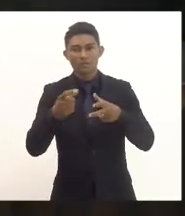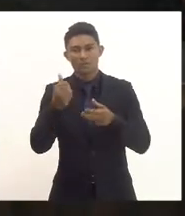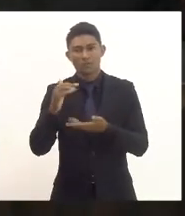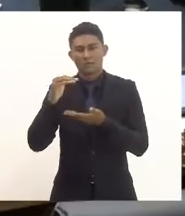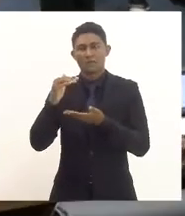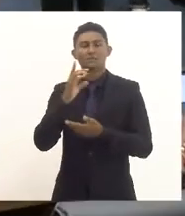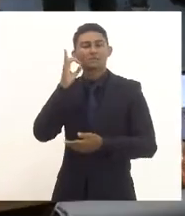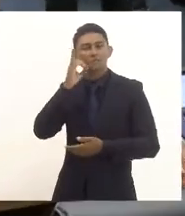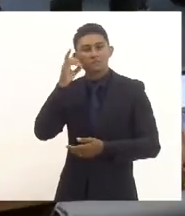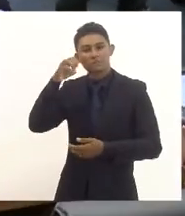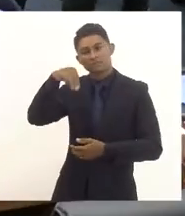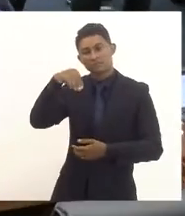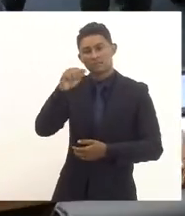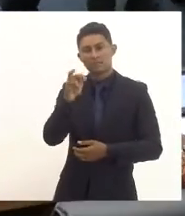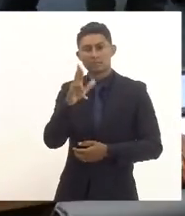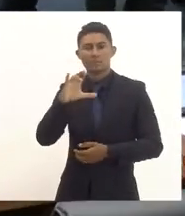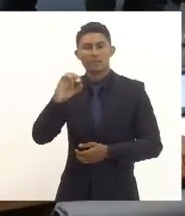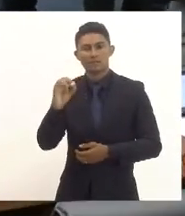canela